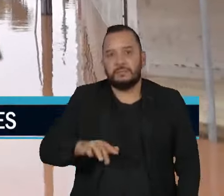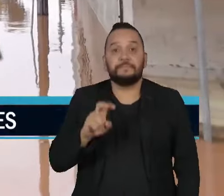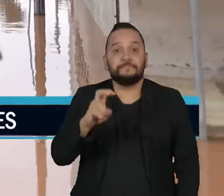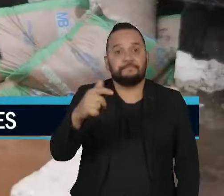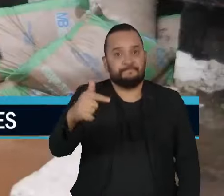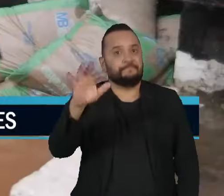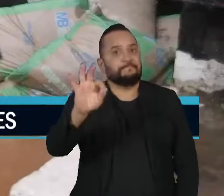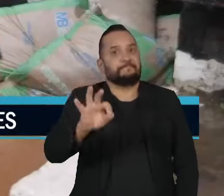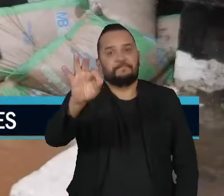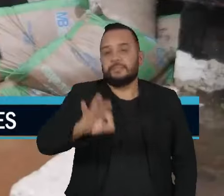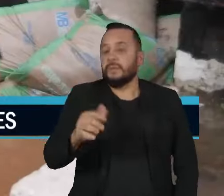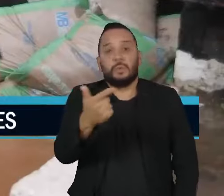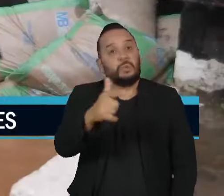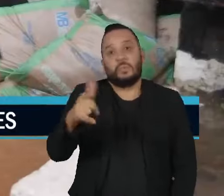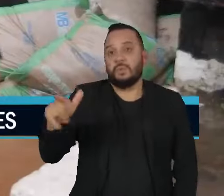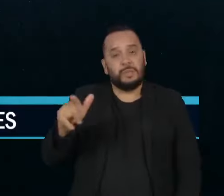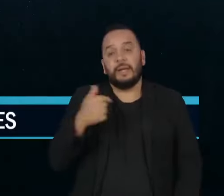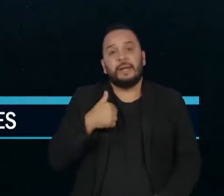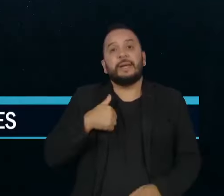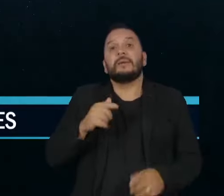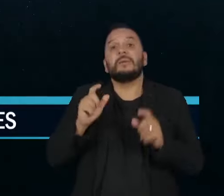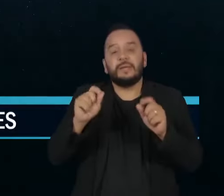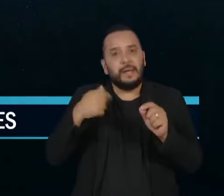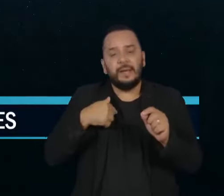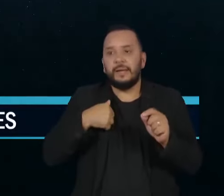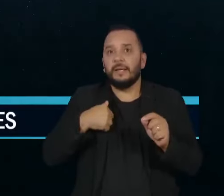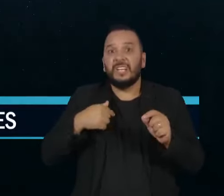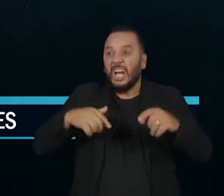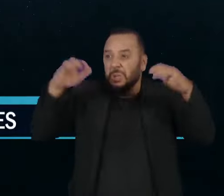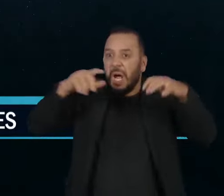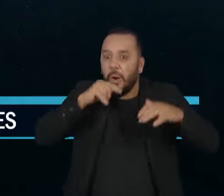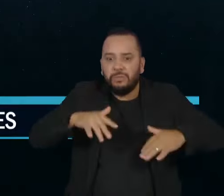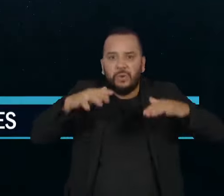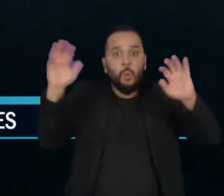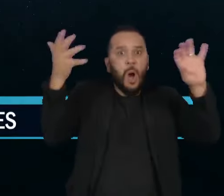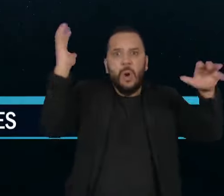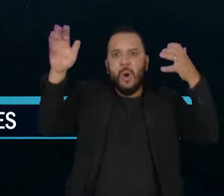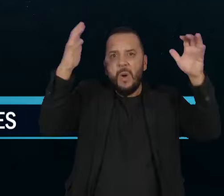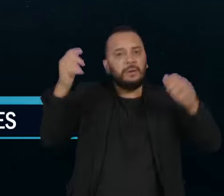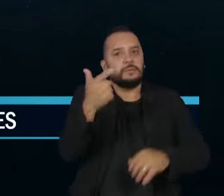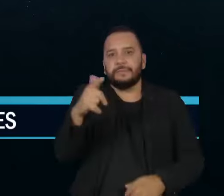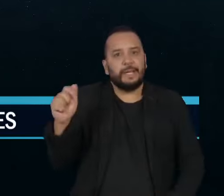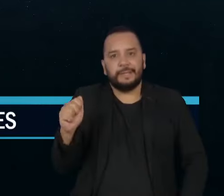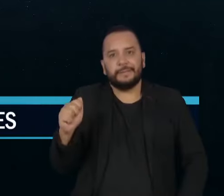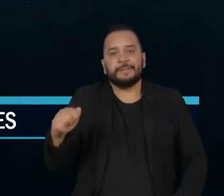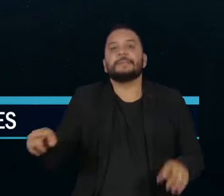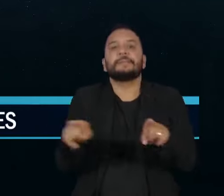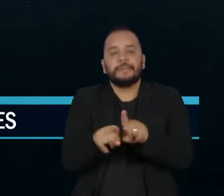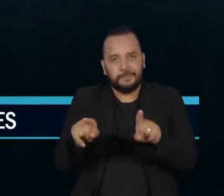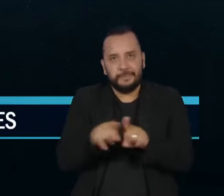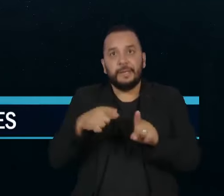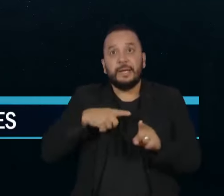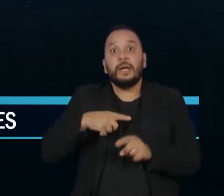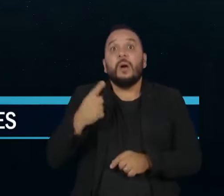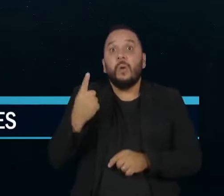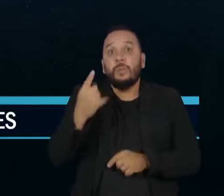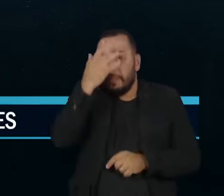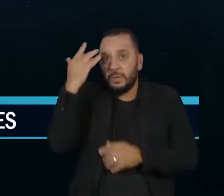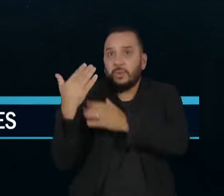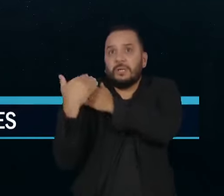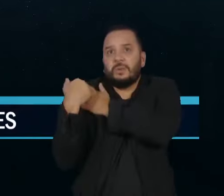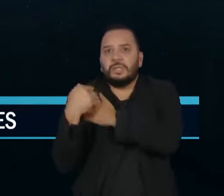57% delas não tem nenhum sistema de alerta e 44% admitem que não há um setor ou pessoa para monitorar áreas